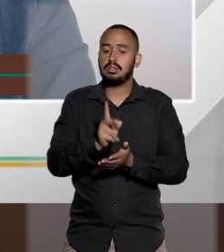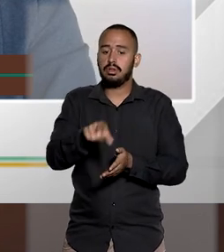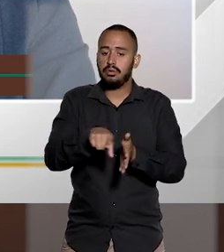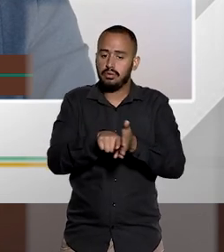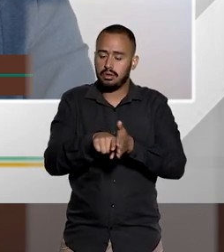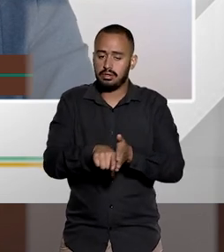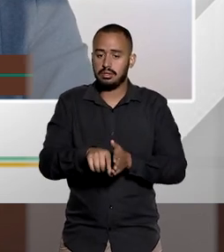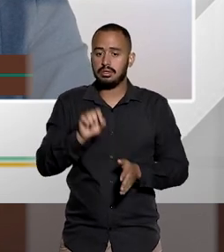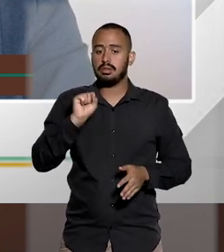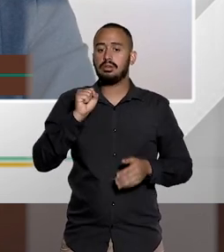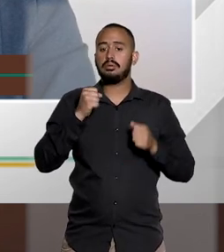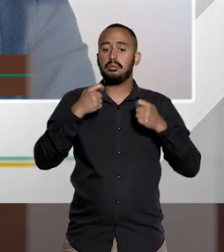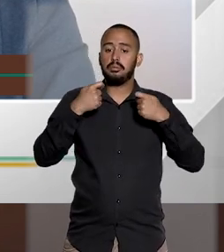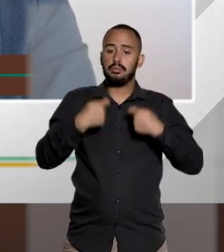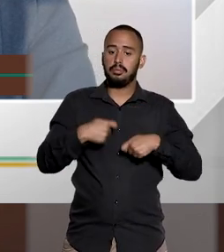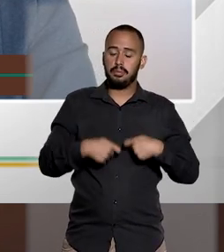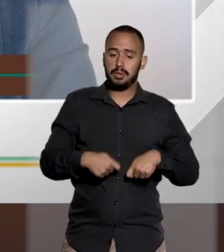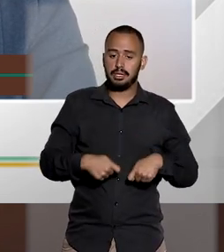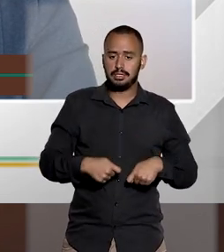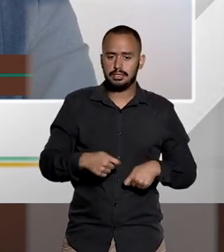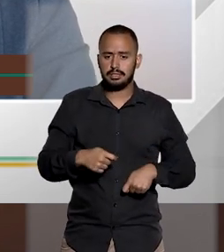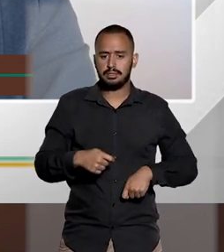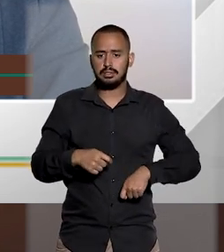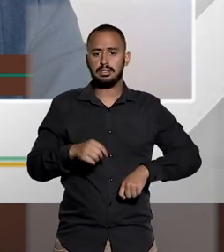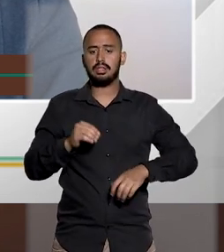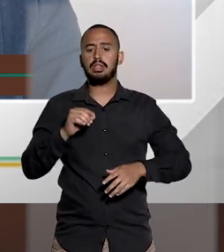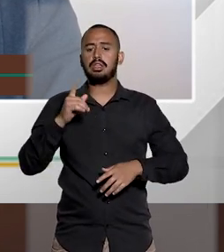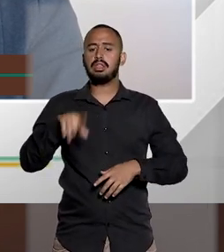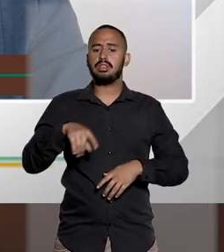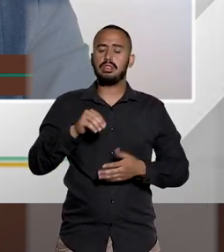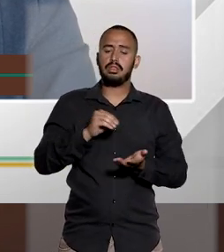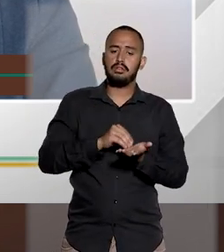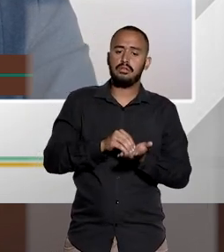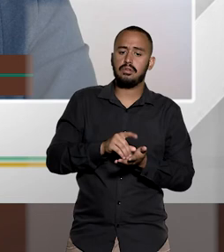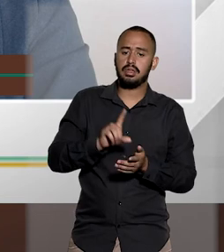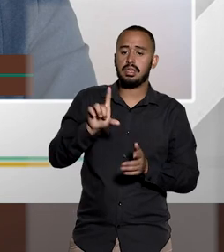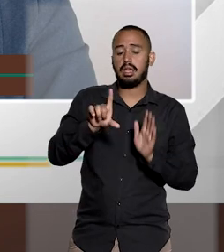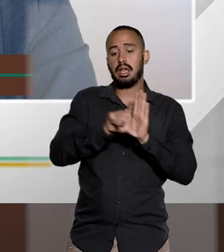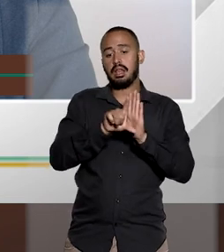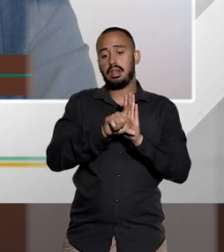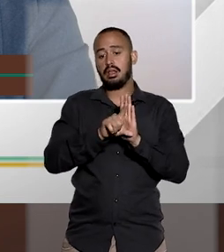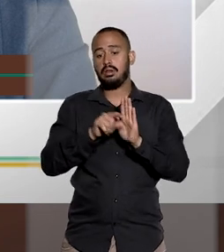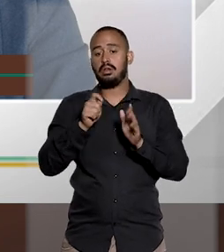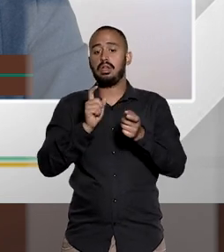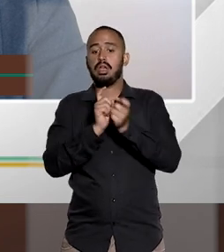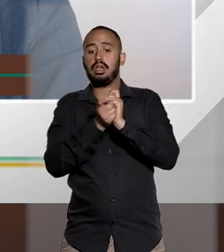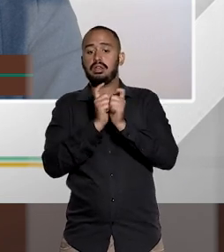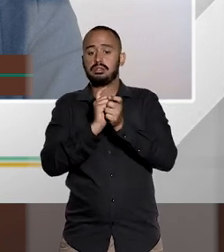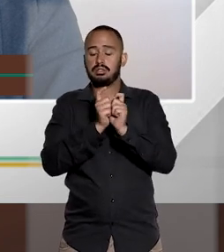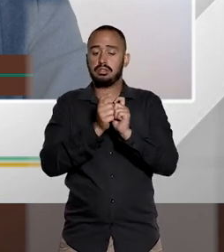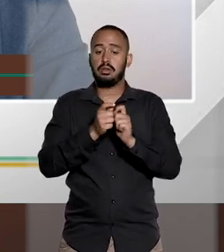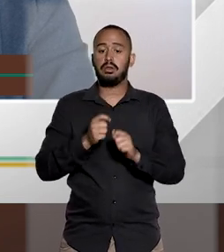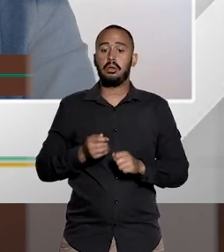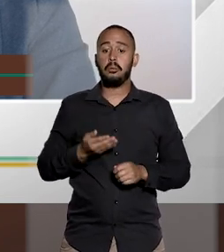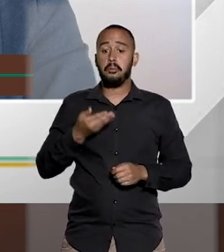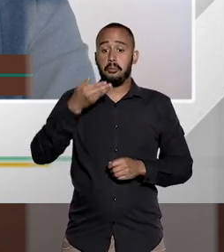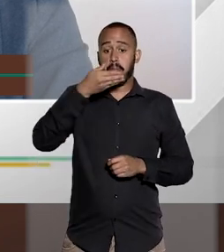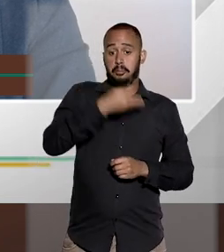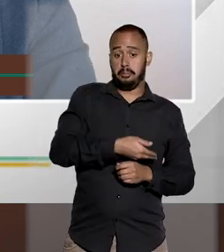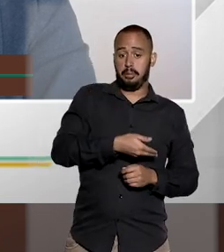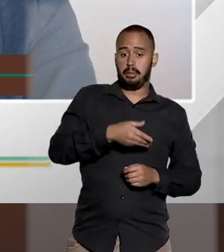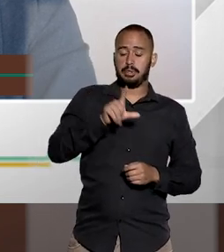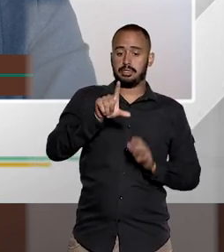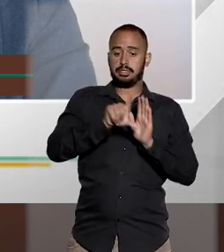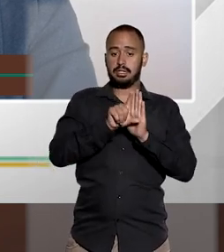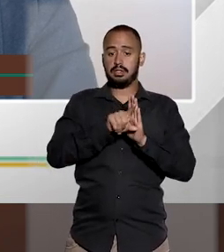Não obstante, existem momentos específicos previstos na lei em que a administração solicita comprovação